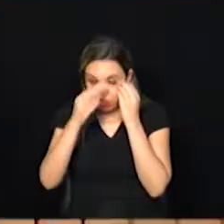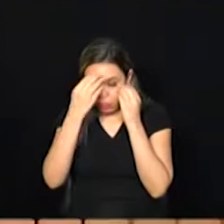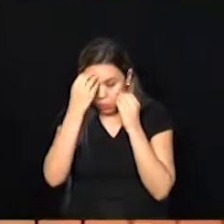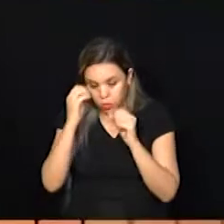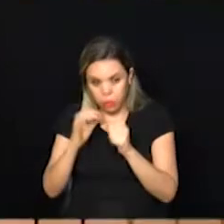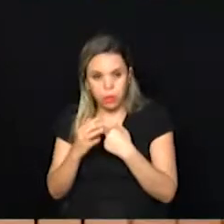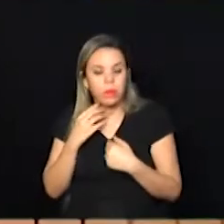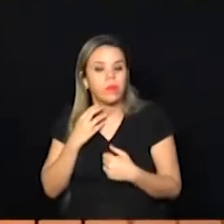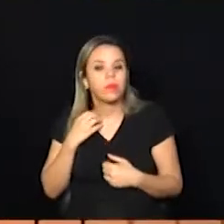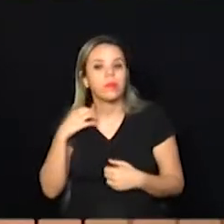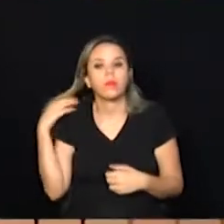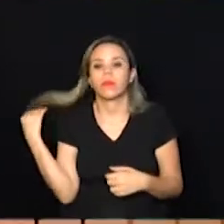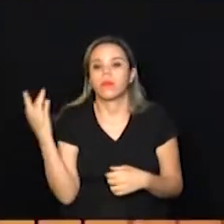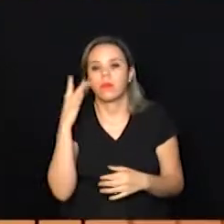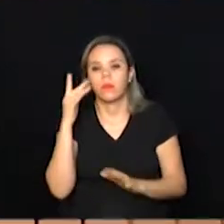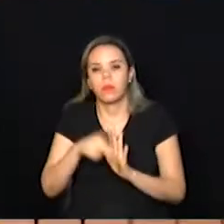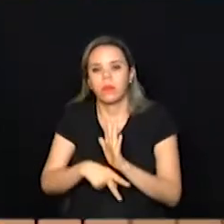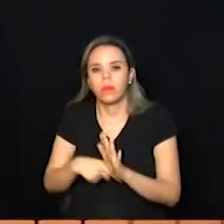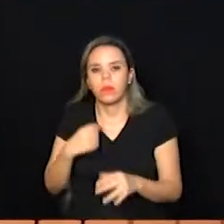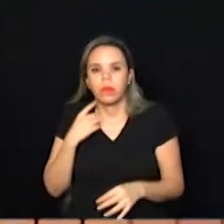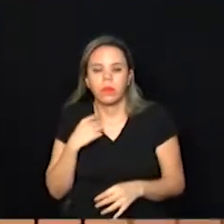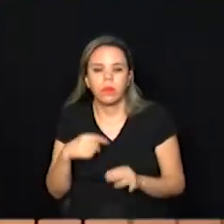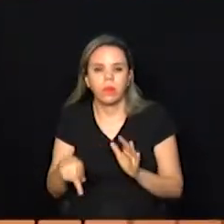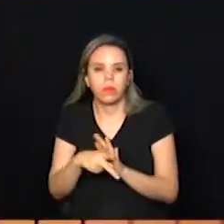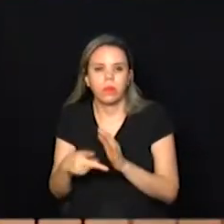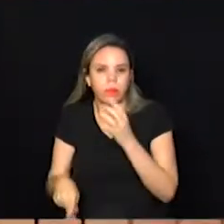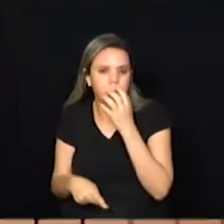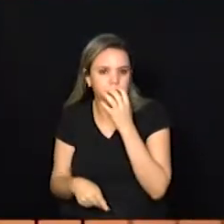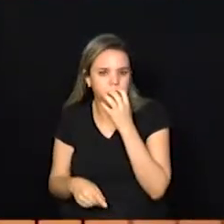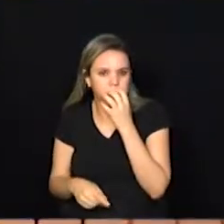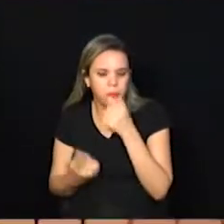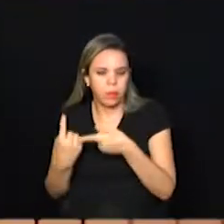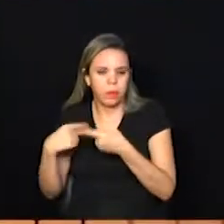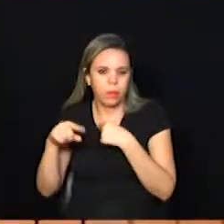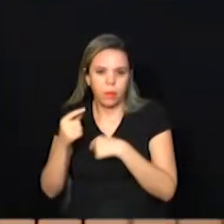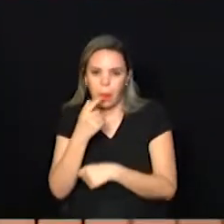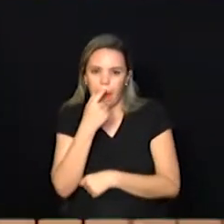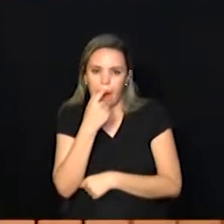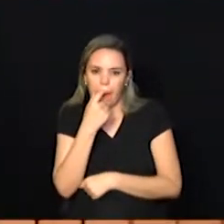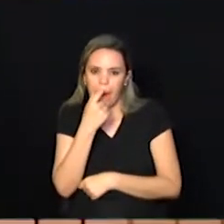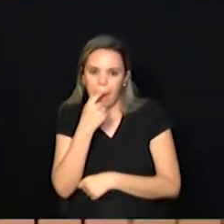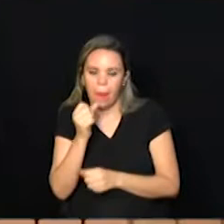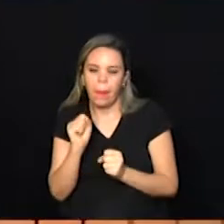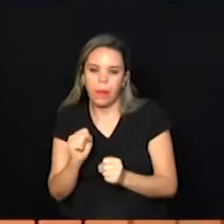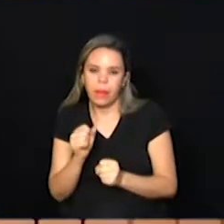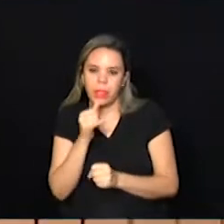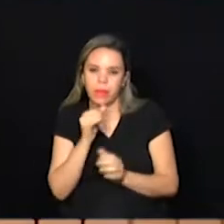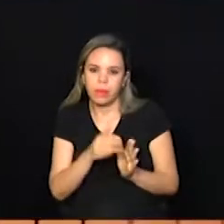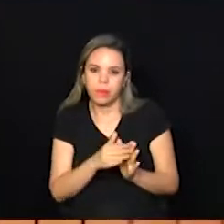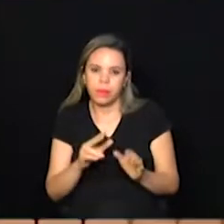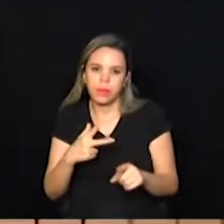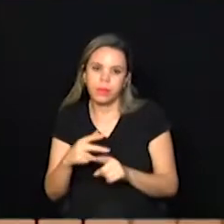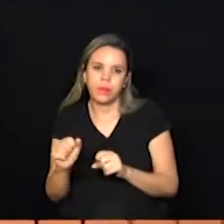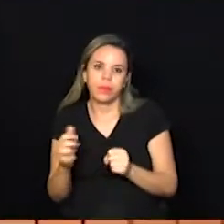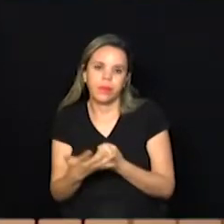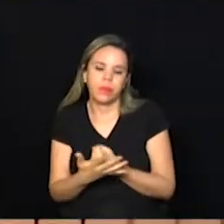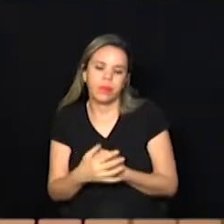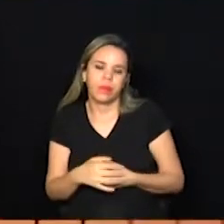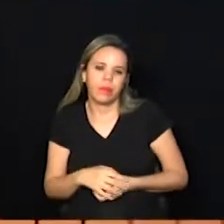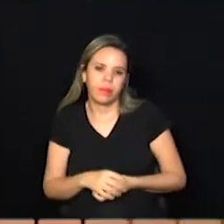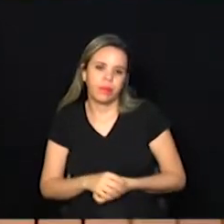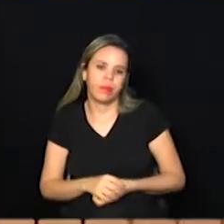Acho que é um projeto que ele, inclusive, né, se bem sucedido e tudo mais, pode extrapolar o período de pandemia, mas ele